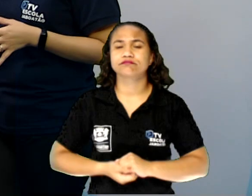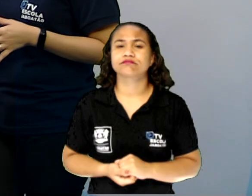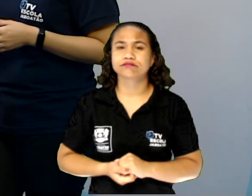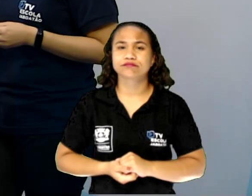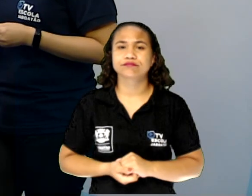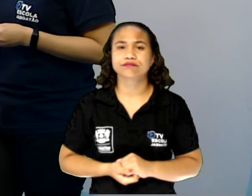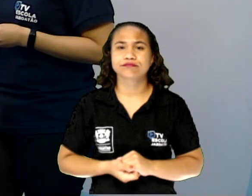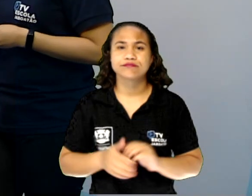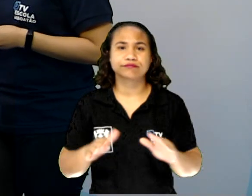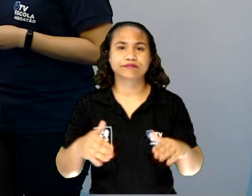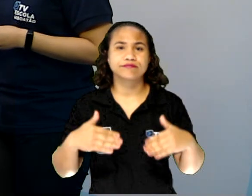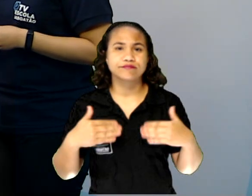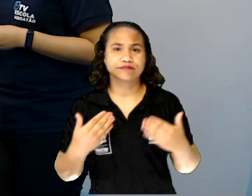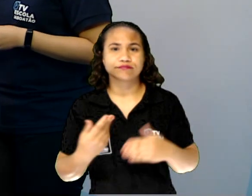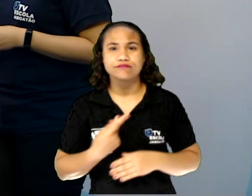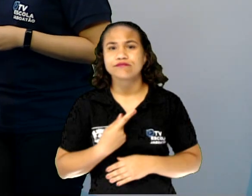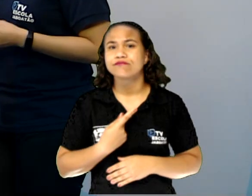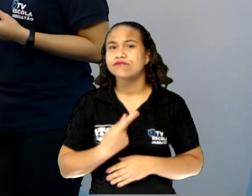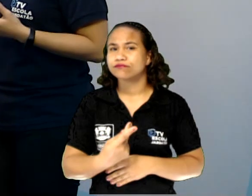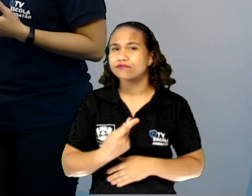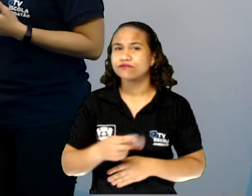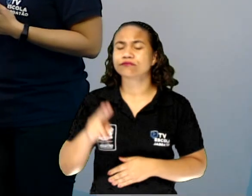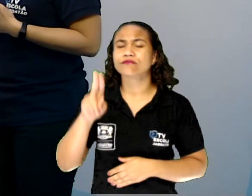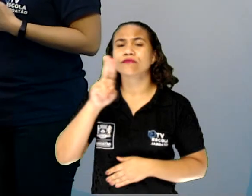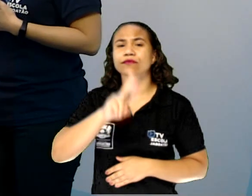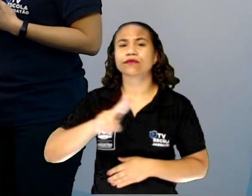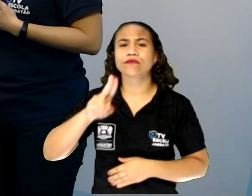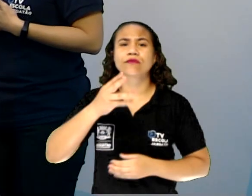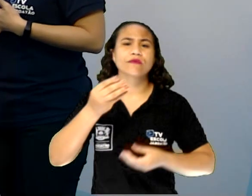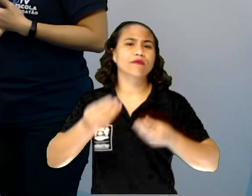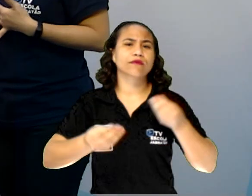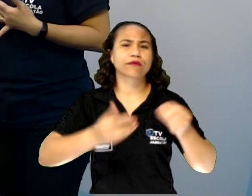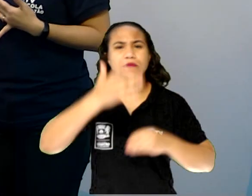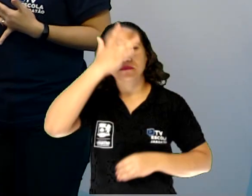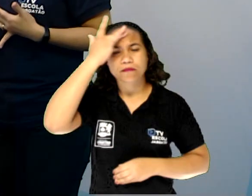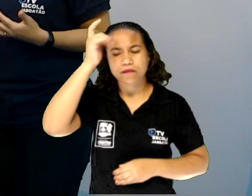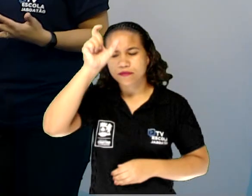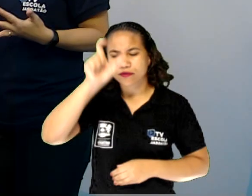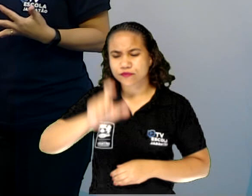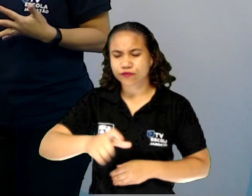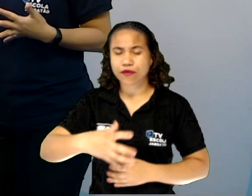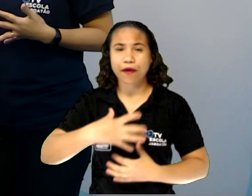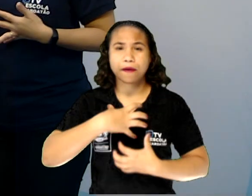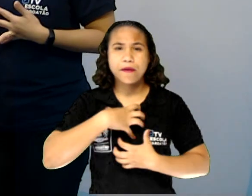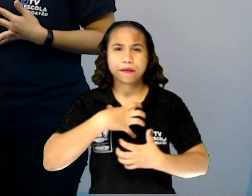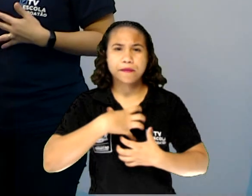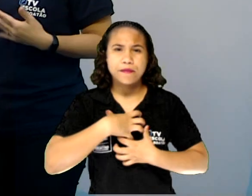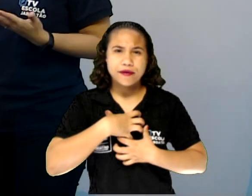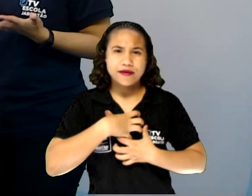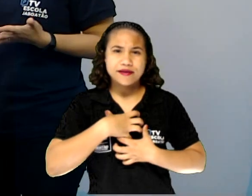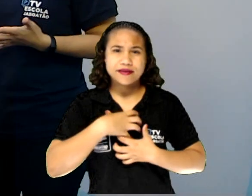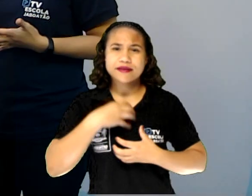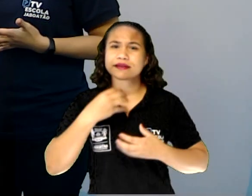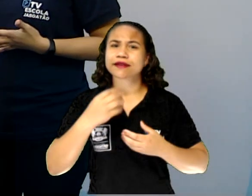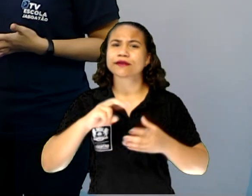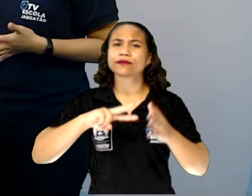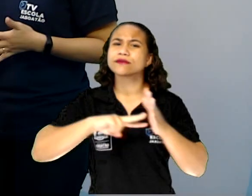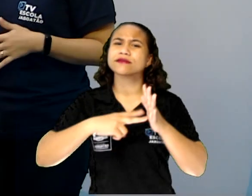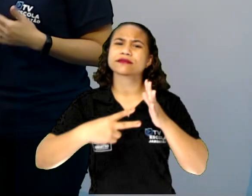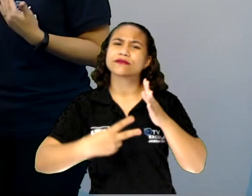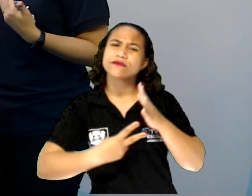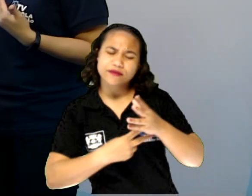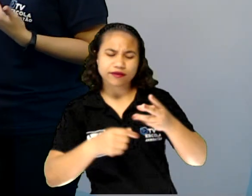E a gente vai usar o verbo to be para indicar como uma pessoa está, o que ela é e também a